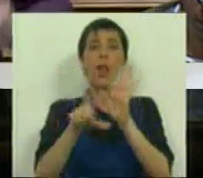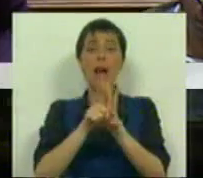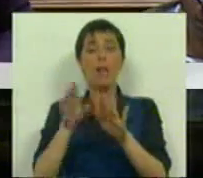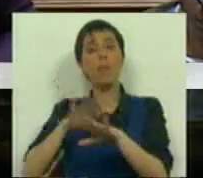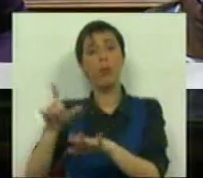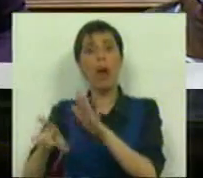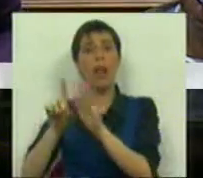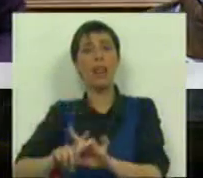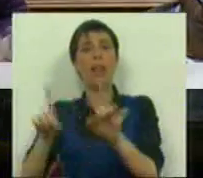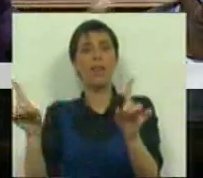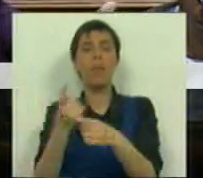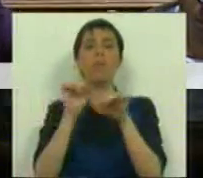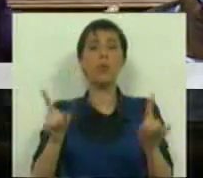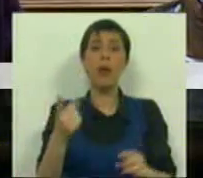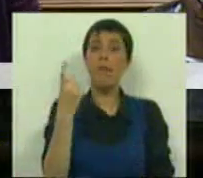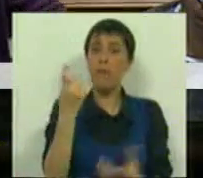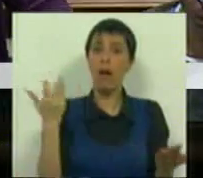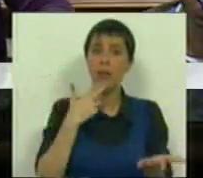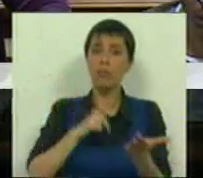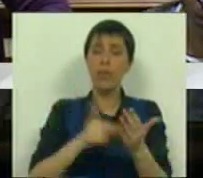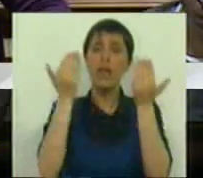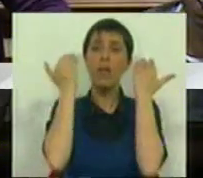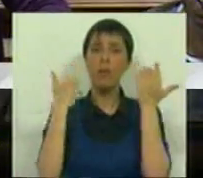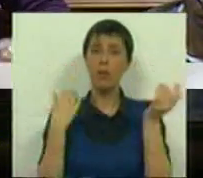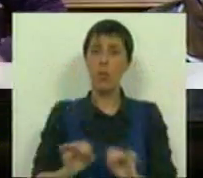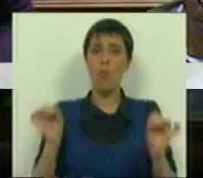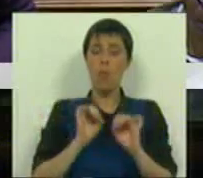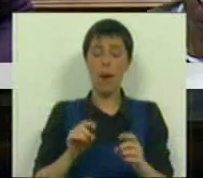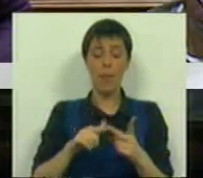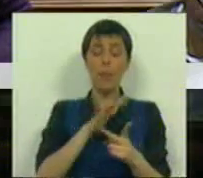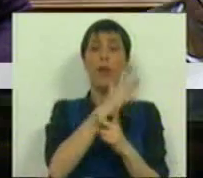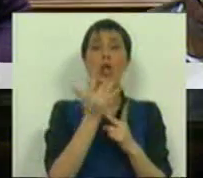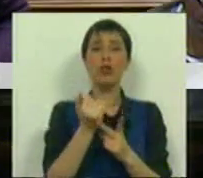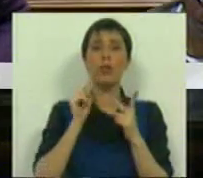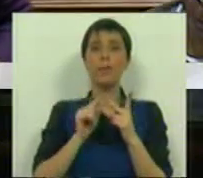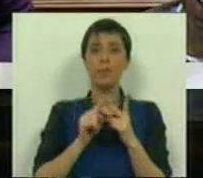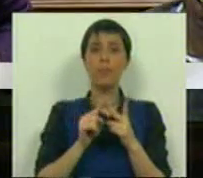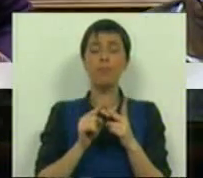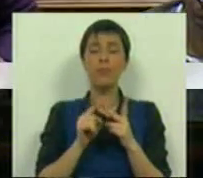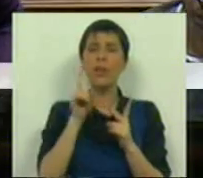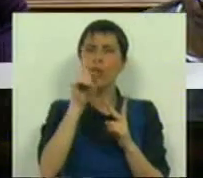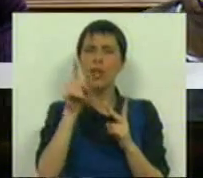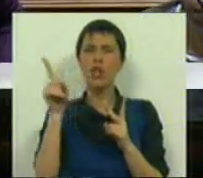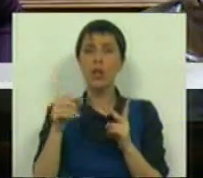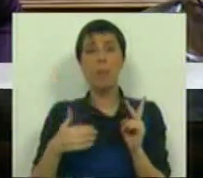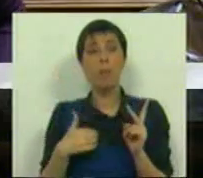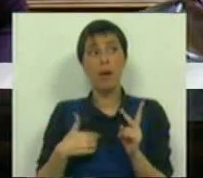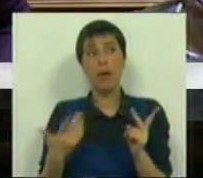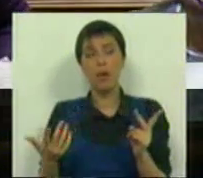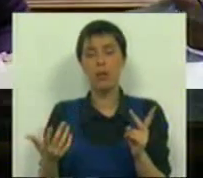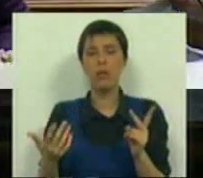legislar no sentido diferenciado. E falta-nos, de facto, essa informação. Em segundo lugar, ela mete-se em questões que são para nós